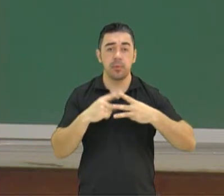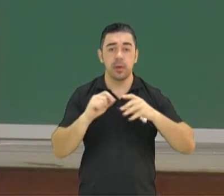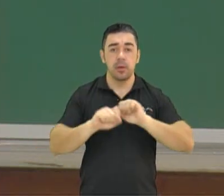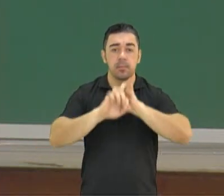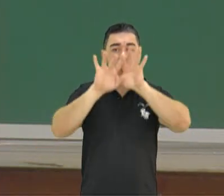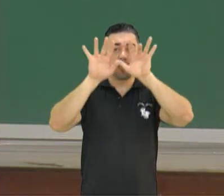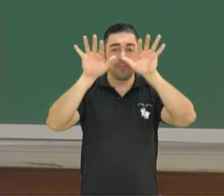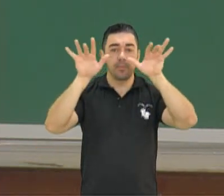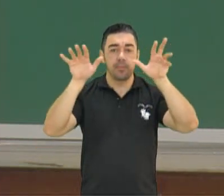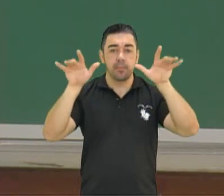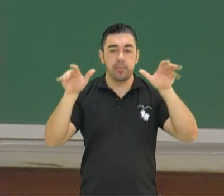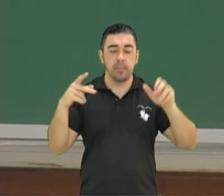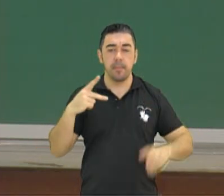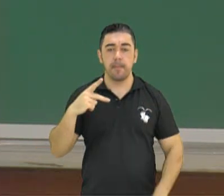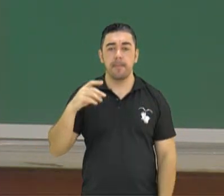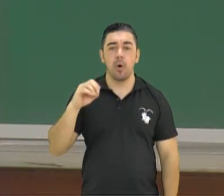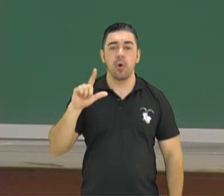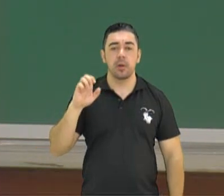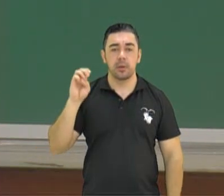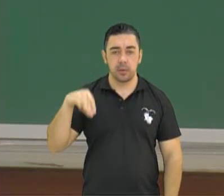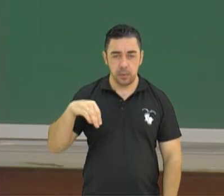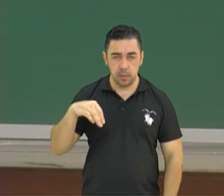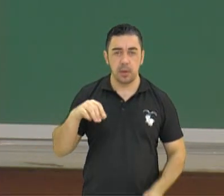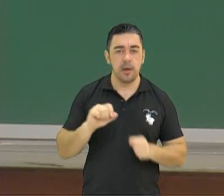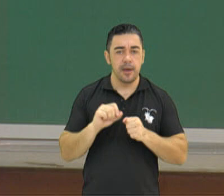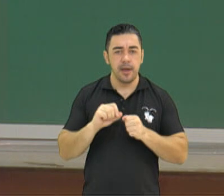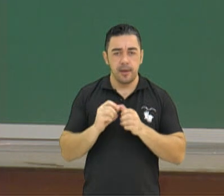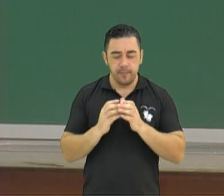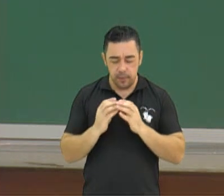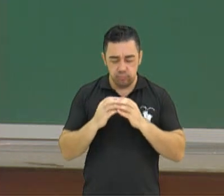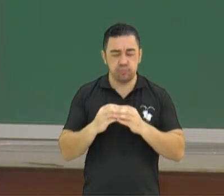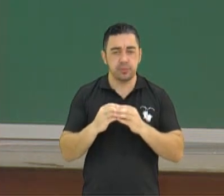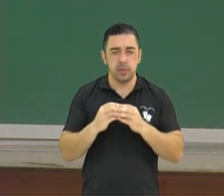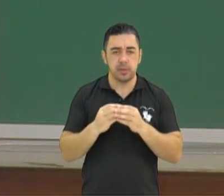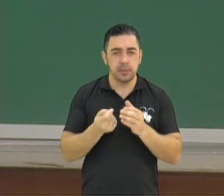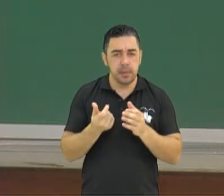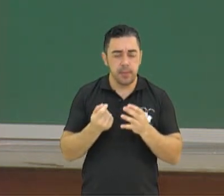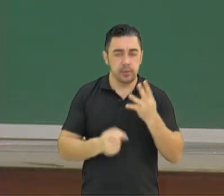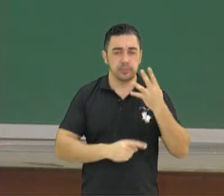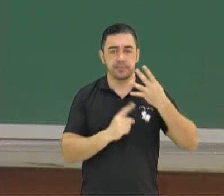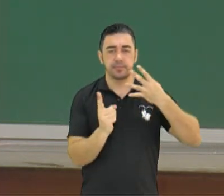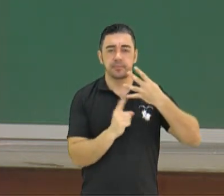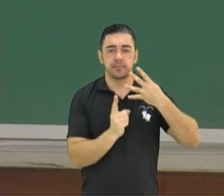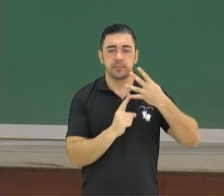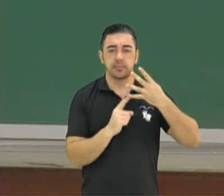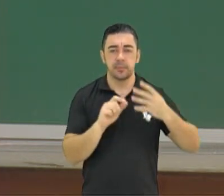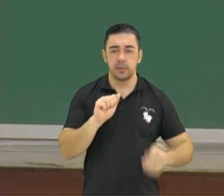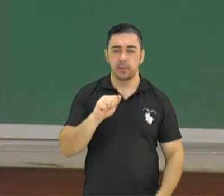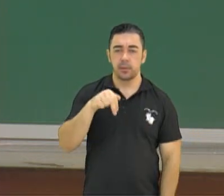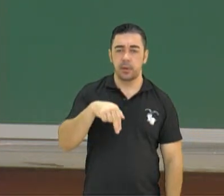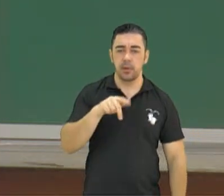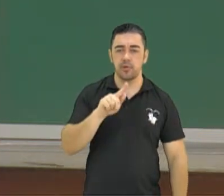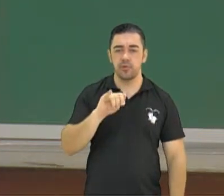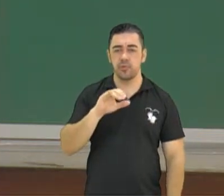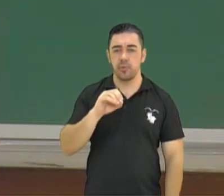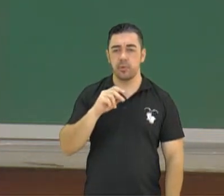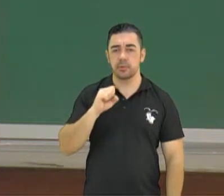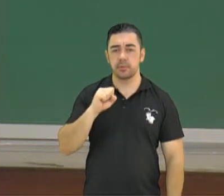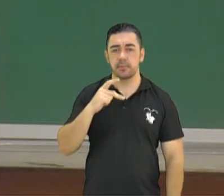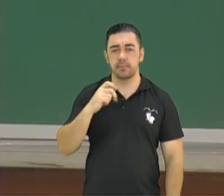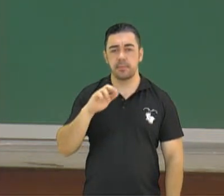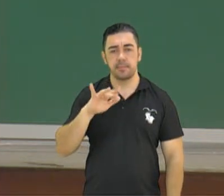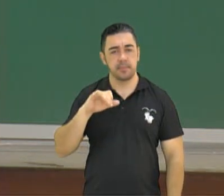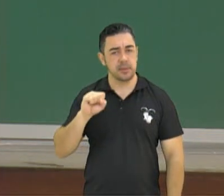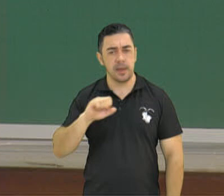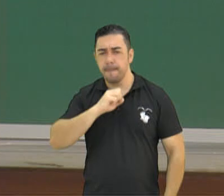pólen. Ainda por cima forma uma semente protegendo o embriãozinho, né? E aqui a gente tem ainda as angiospermas, que são a maioria das plantas